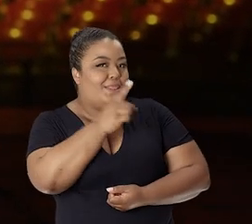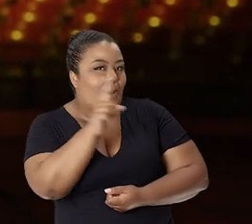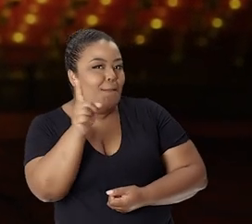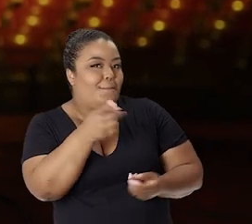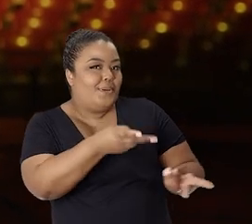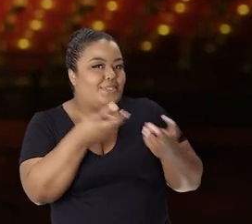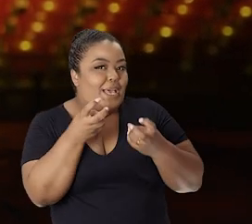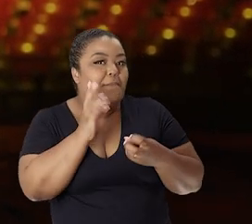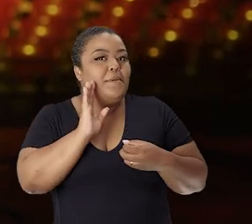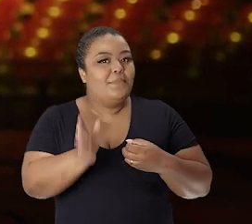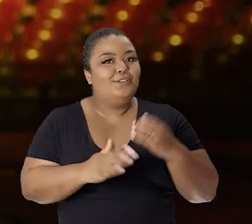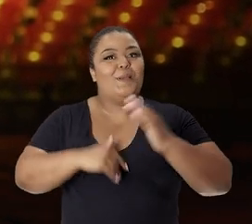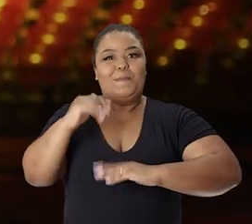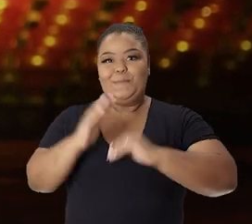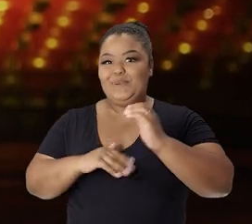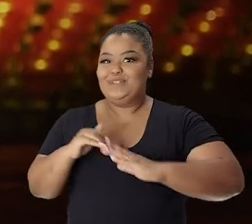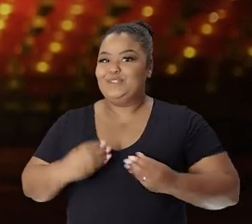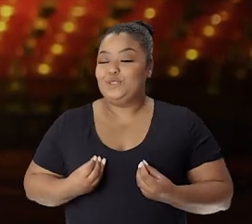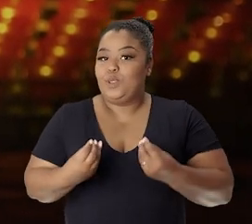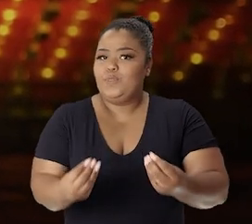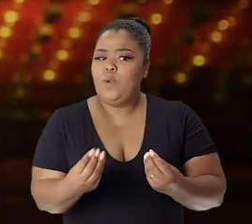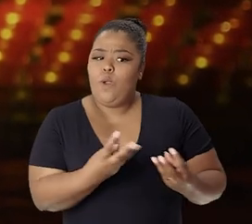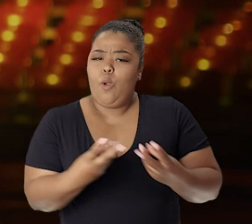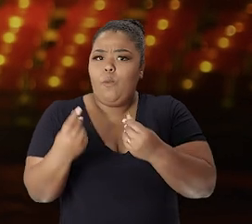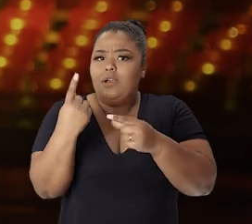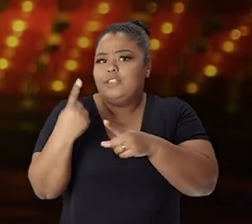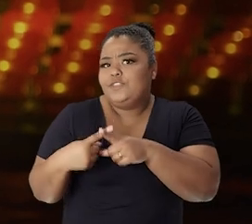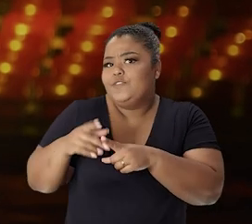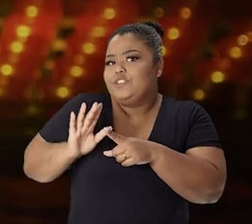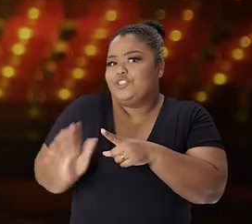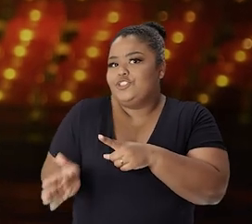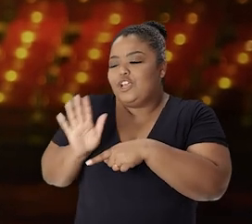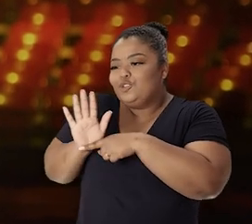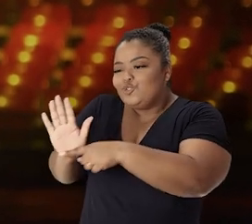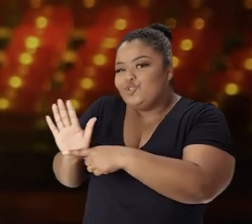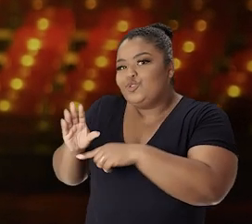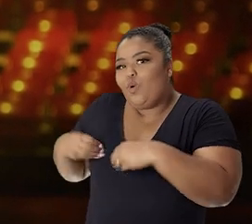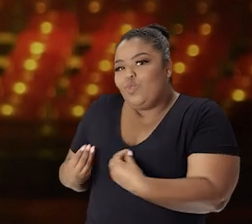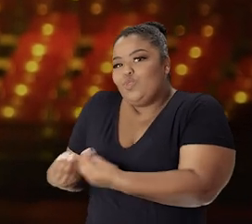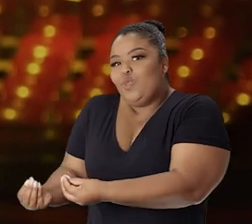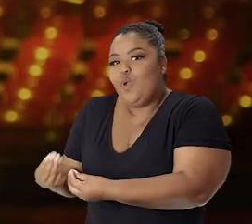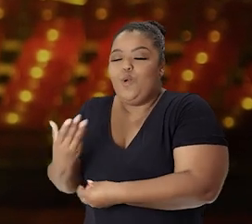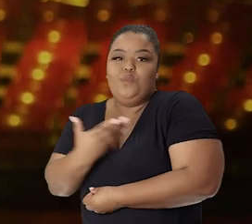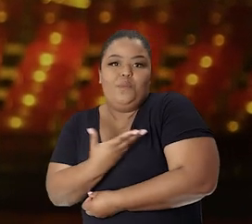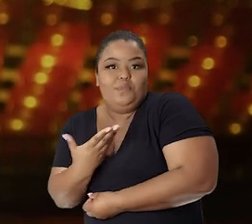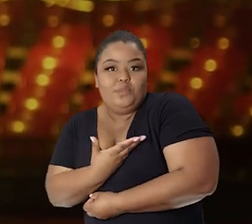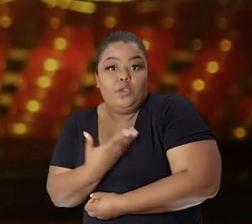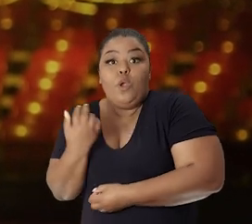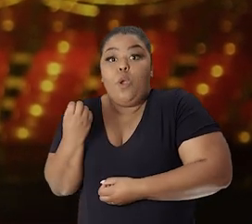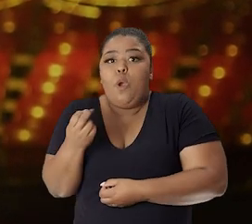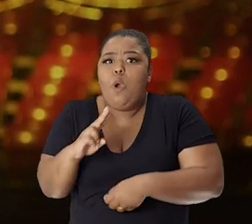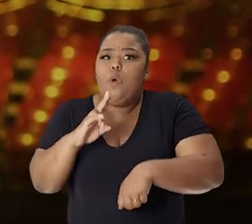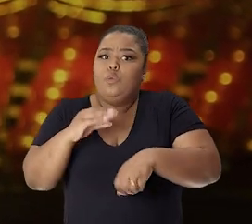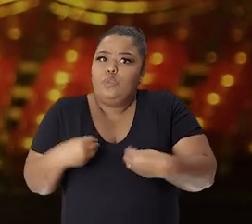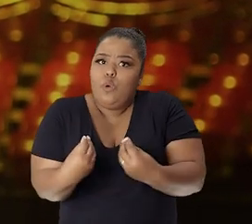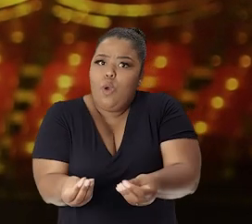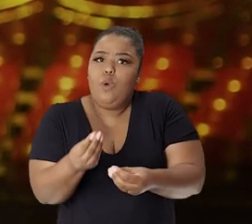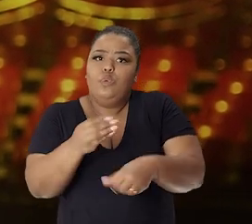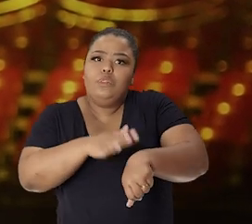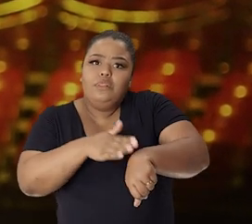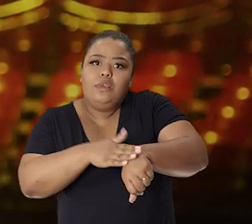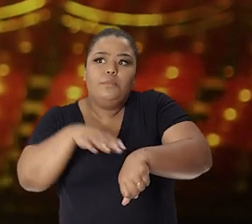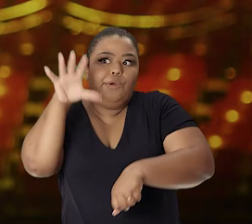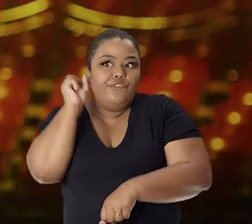Você não percebe, mas já é um doador. Quantas vezes você já doou o ombro para um amigo? Doou o seu tempo para